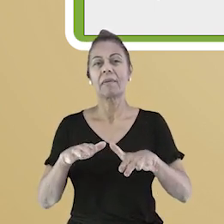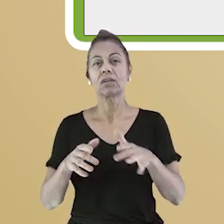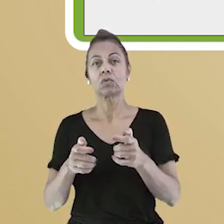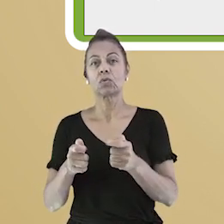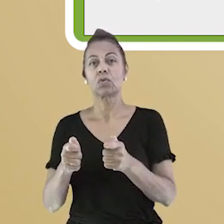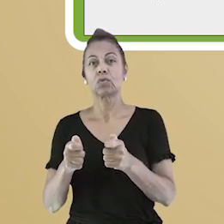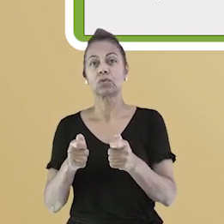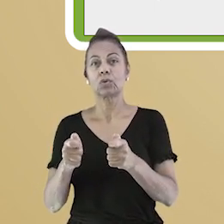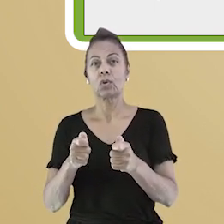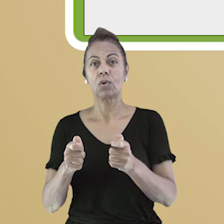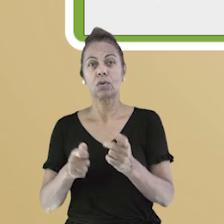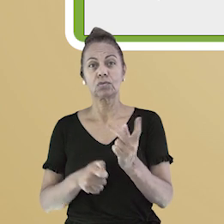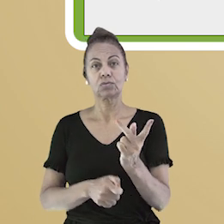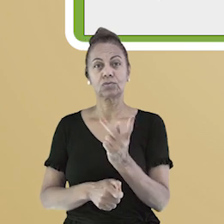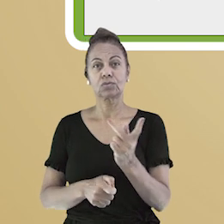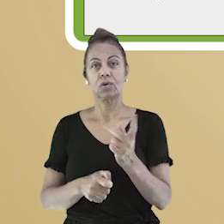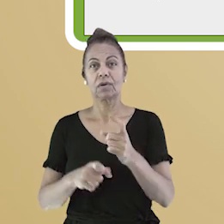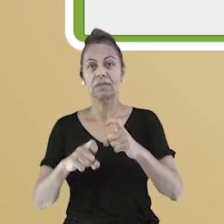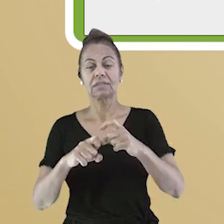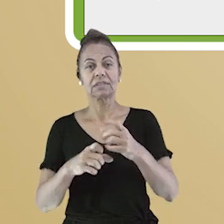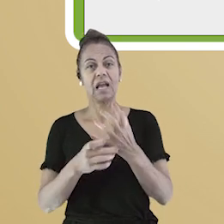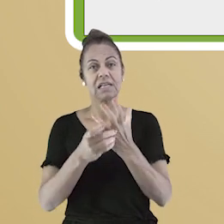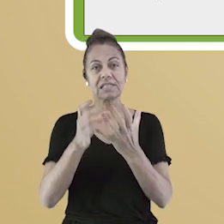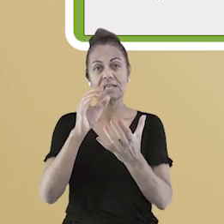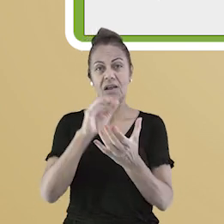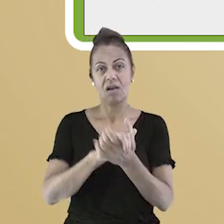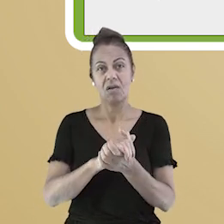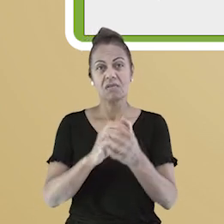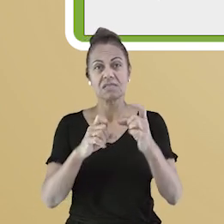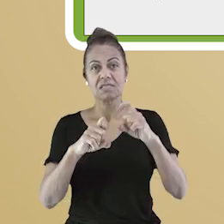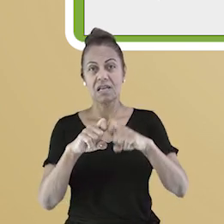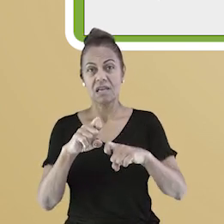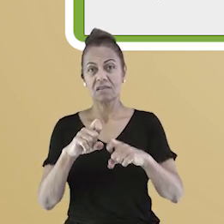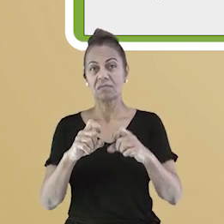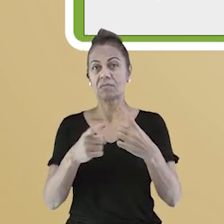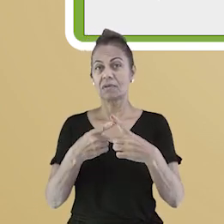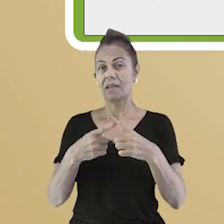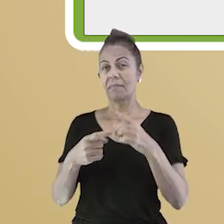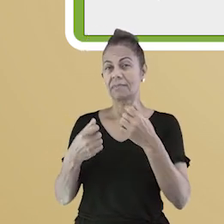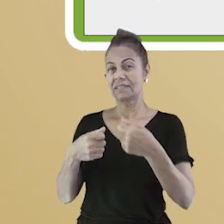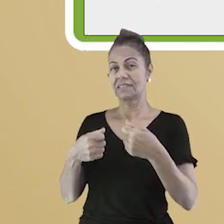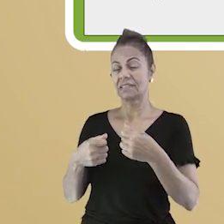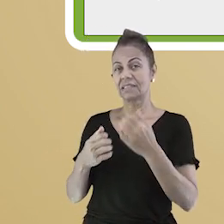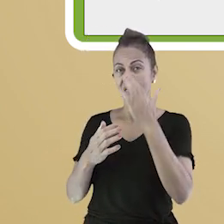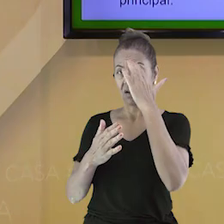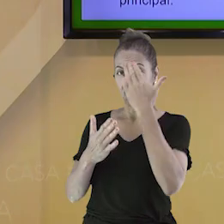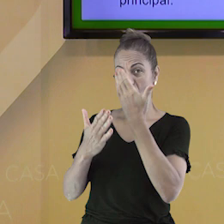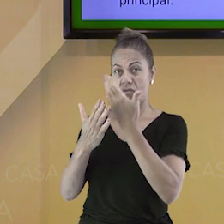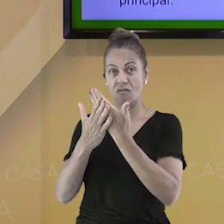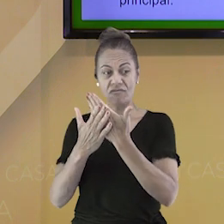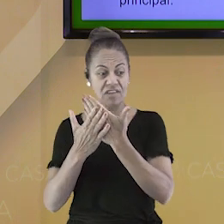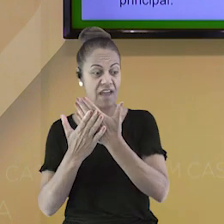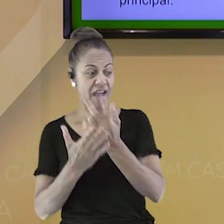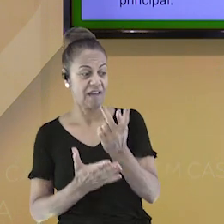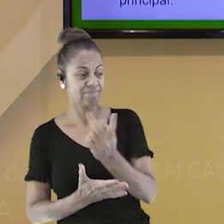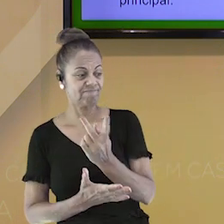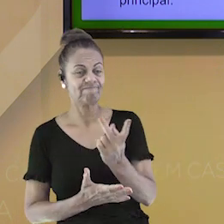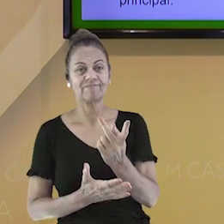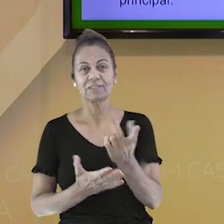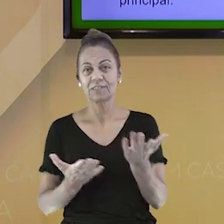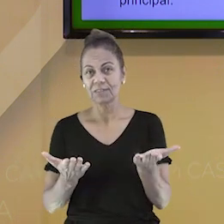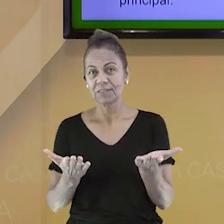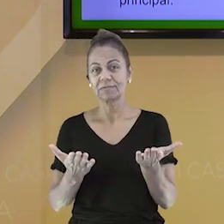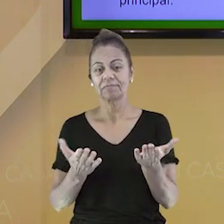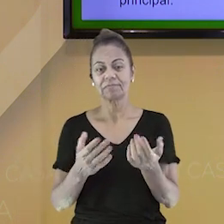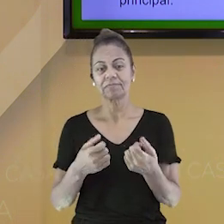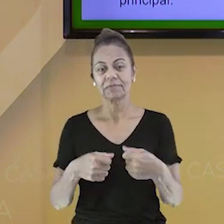e poder de reação dos participantes da relação, certo? Além da confiança no seu parceiro. E muita atenção agora, pois